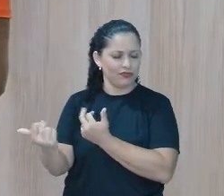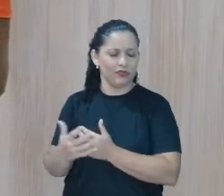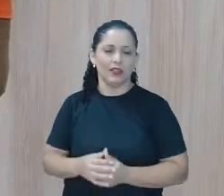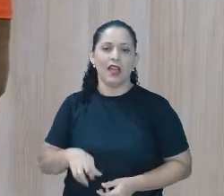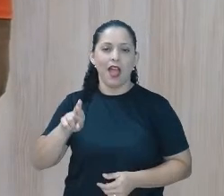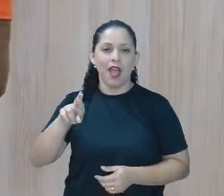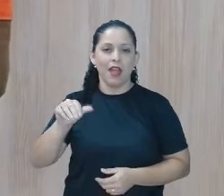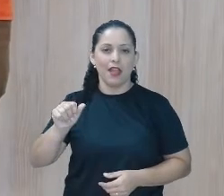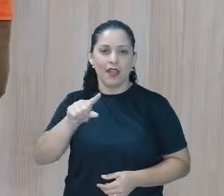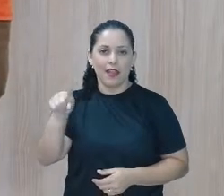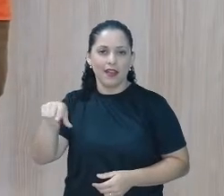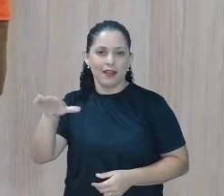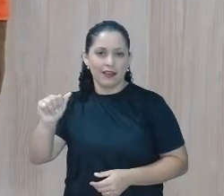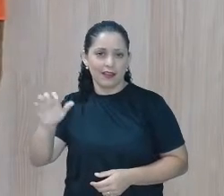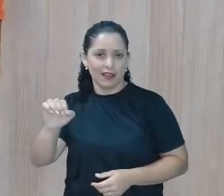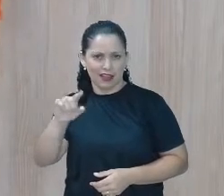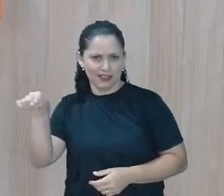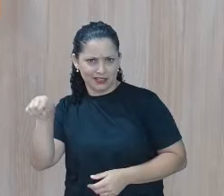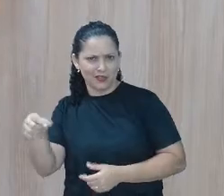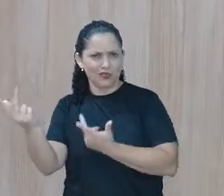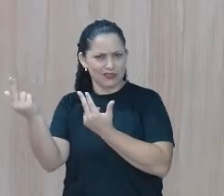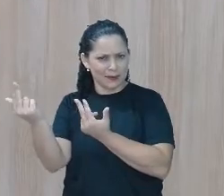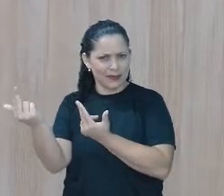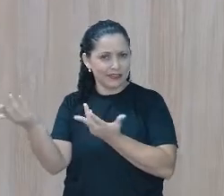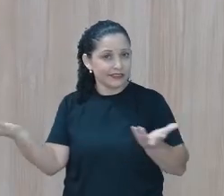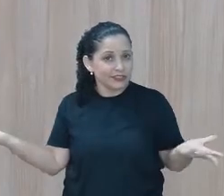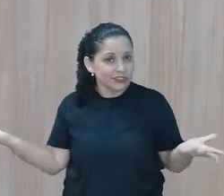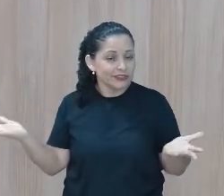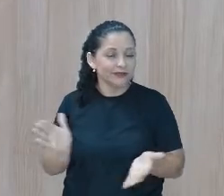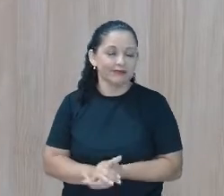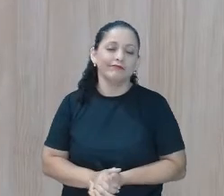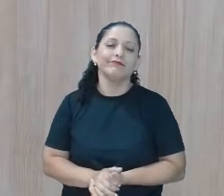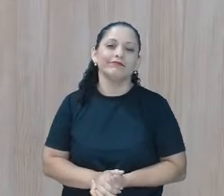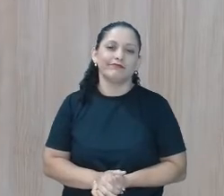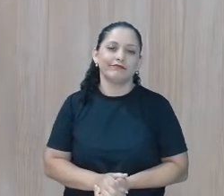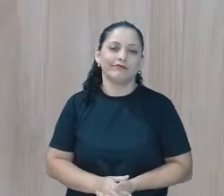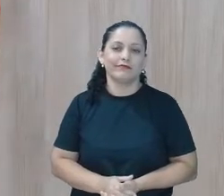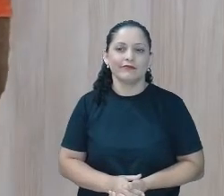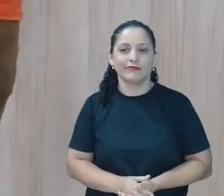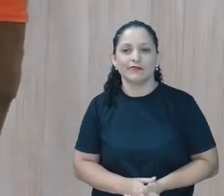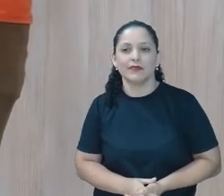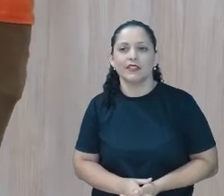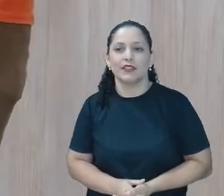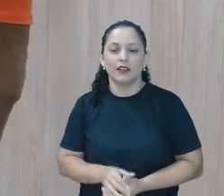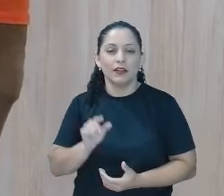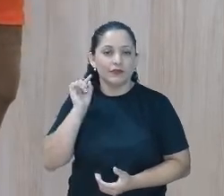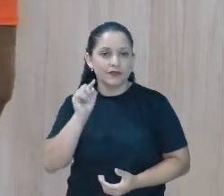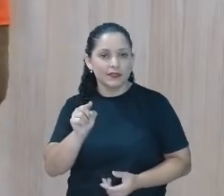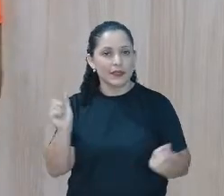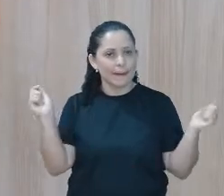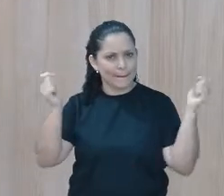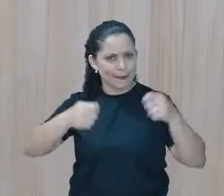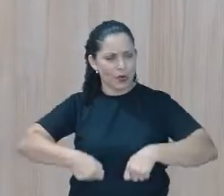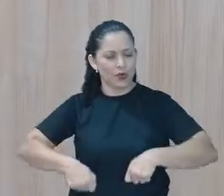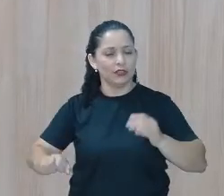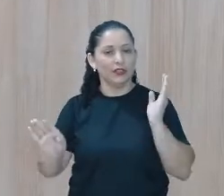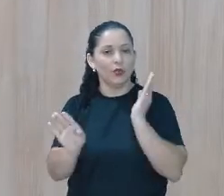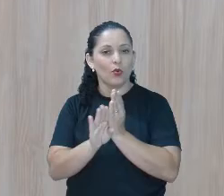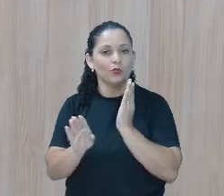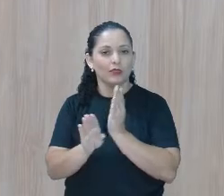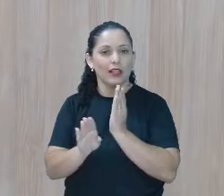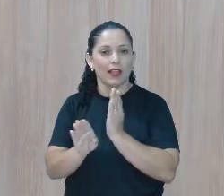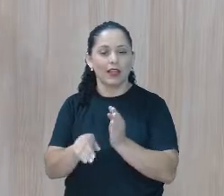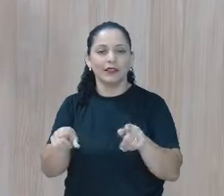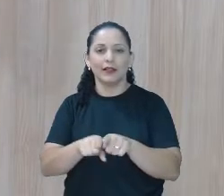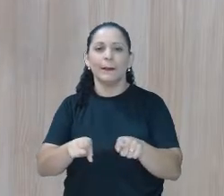Então, a ideia de razão de semelhança aí entre essas frações, né, que são razões, você também pode encontrar, tá,